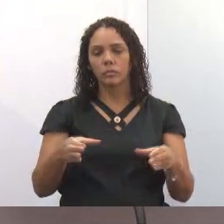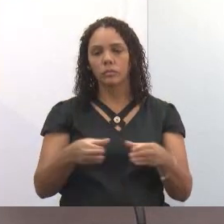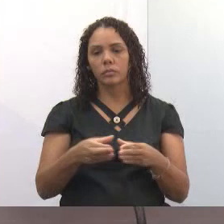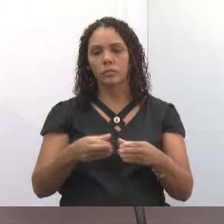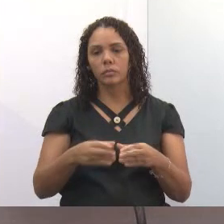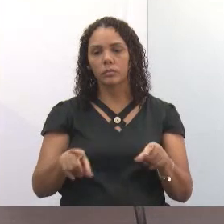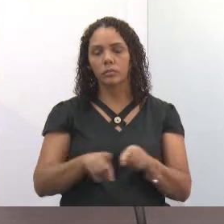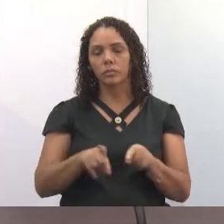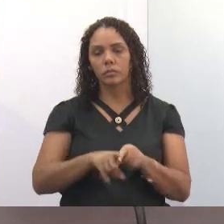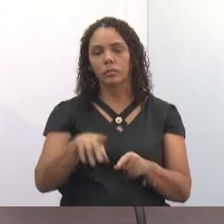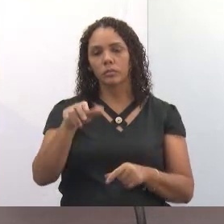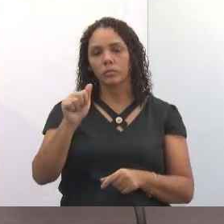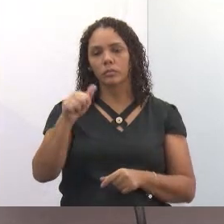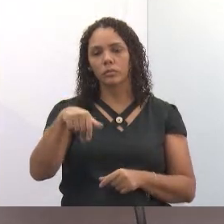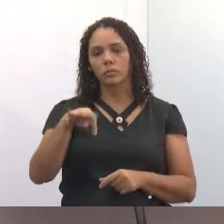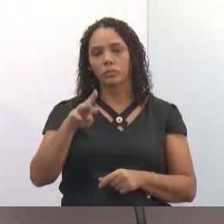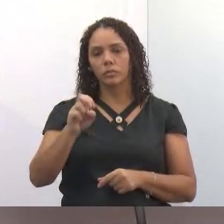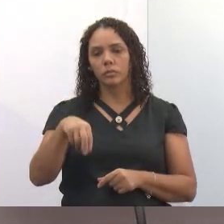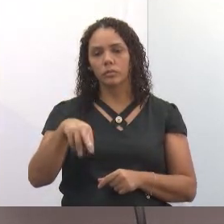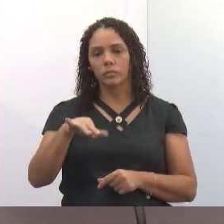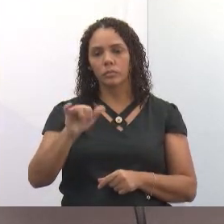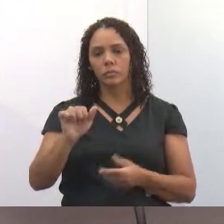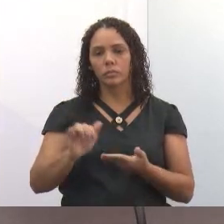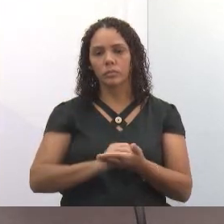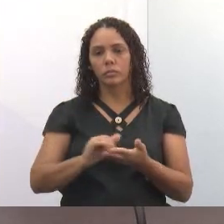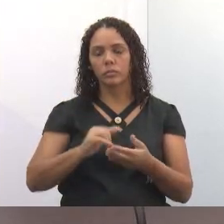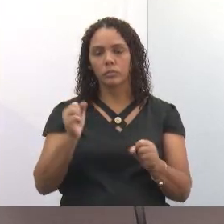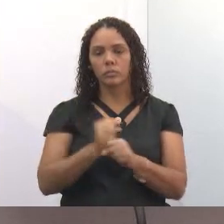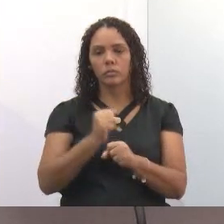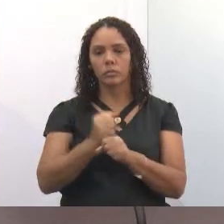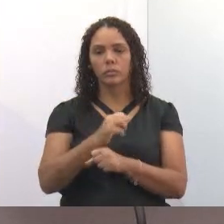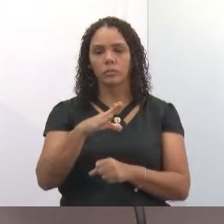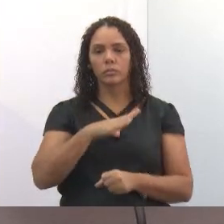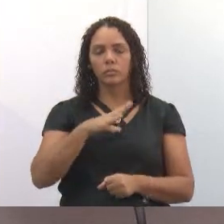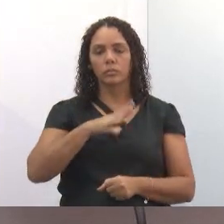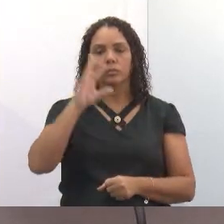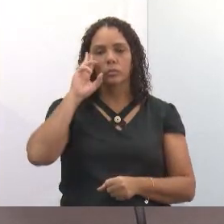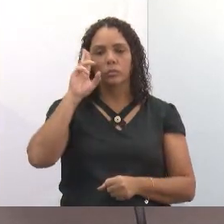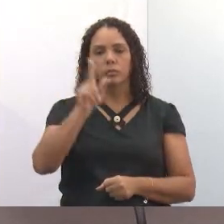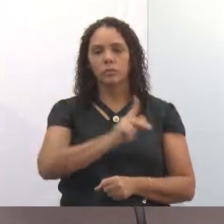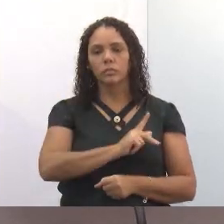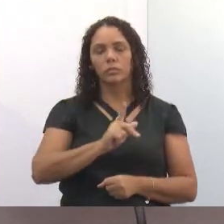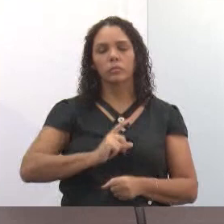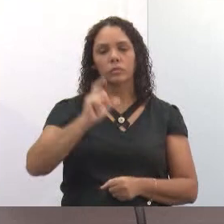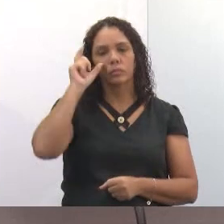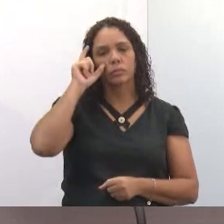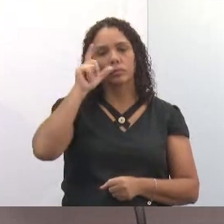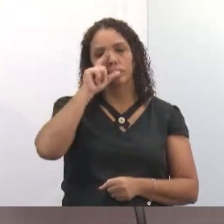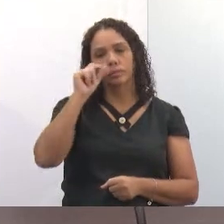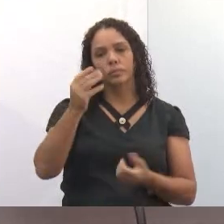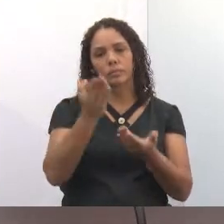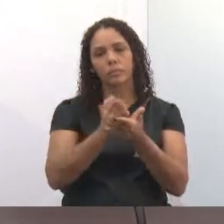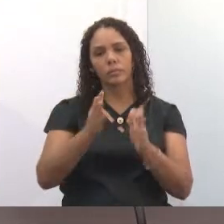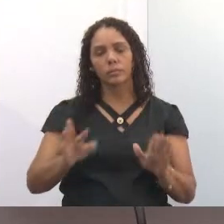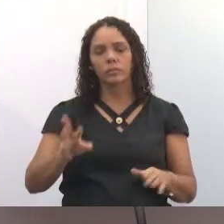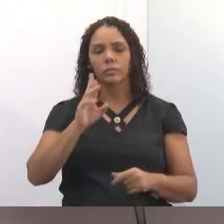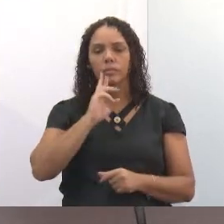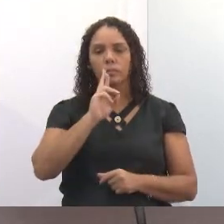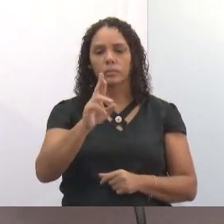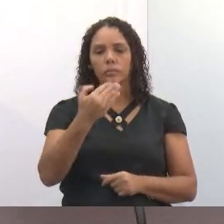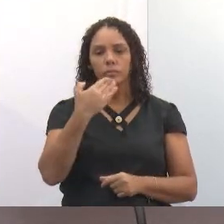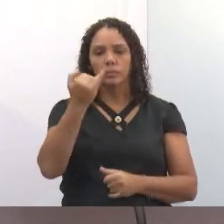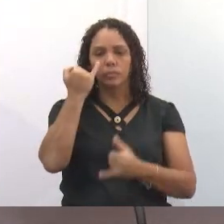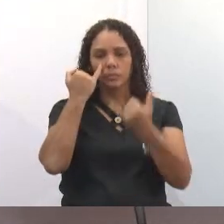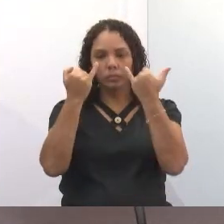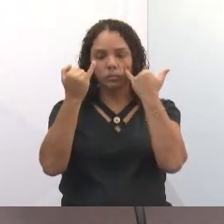Antônio Roberto Martins, secretário de Infraestrutura Municipal. Senhor presidente Abner Rosa, não há mais respostas